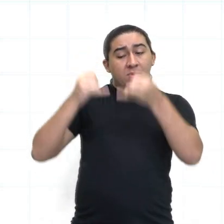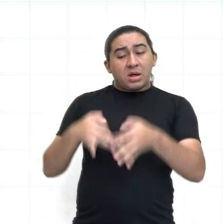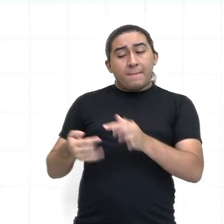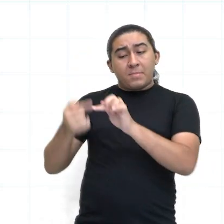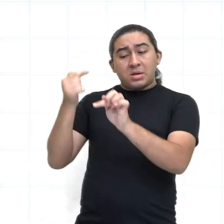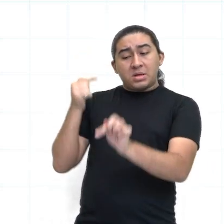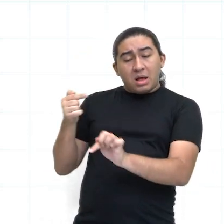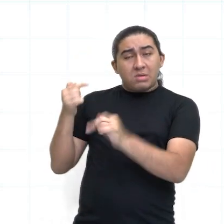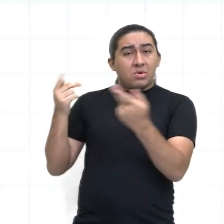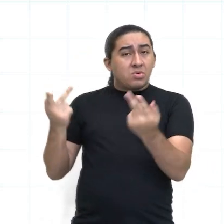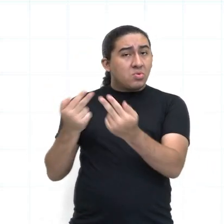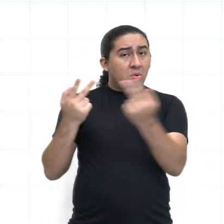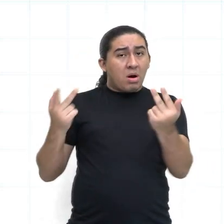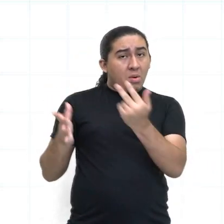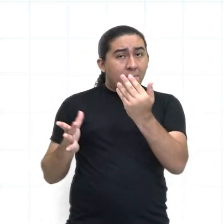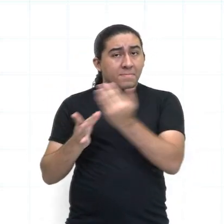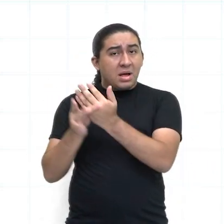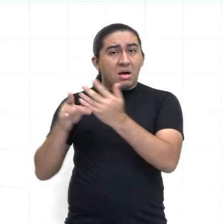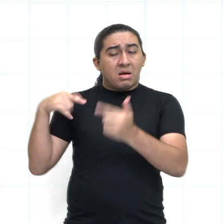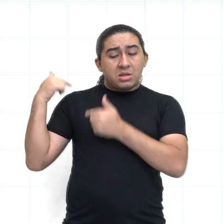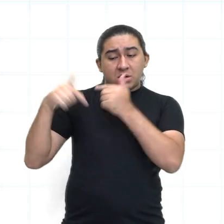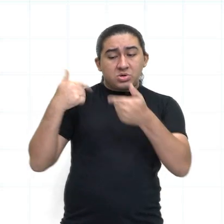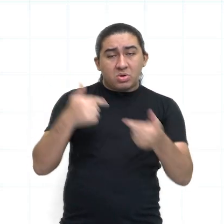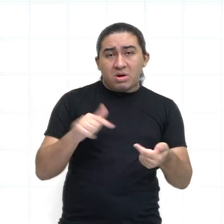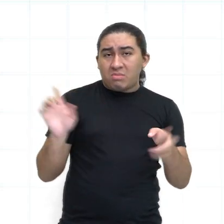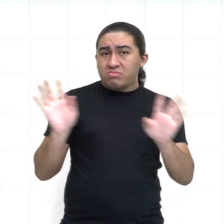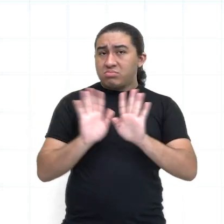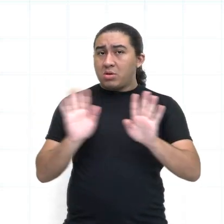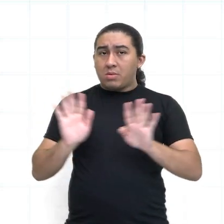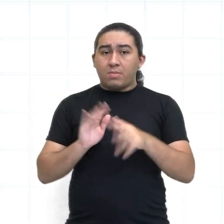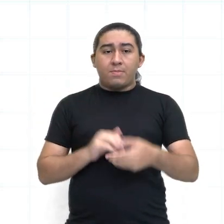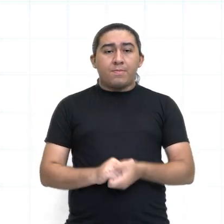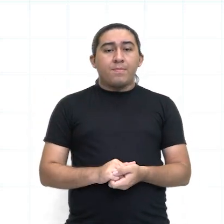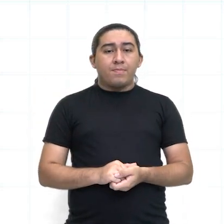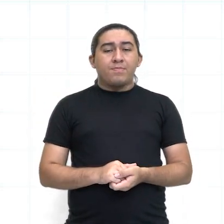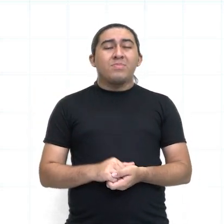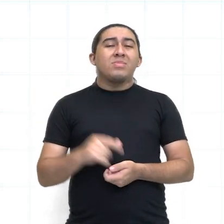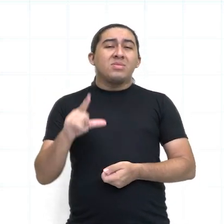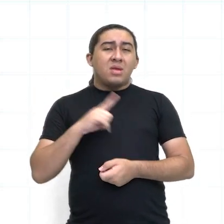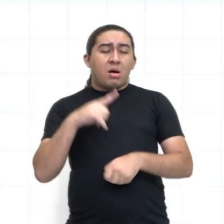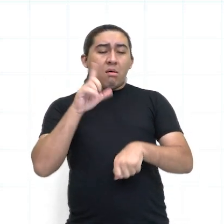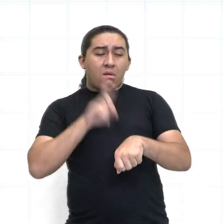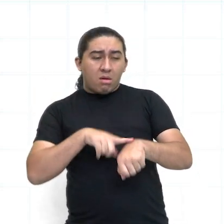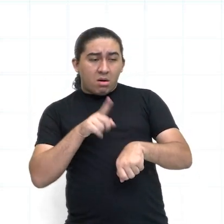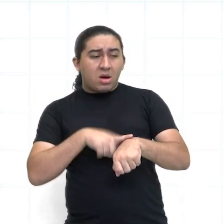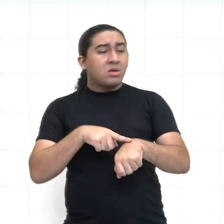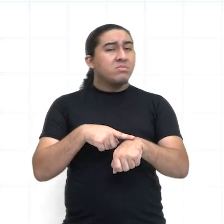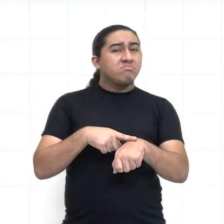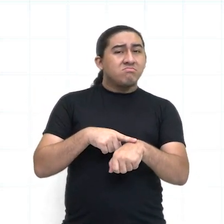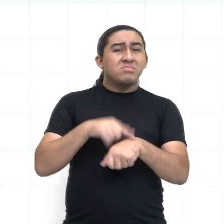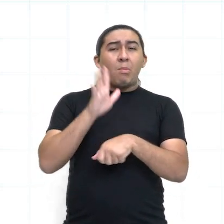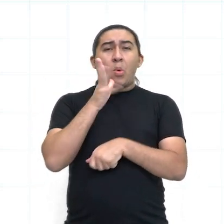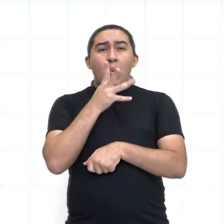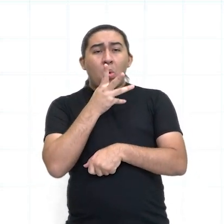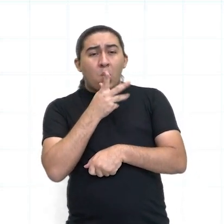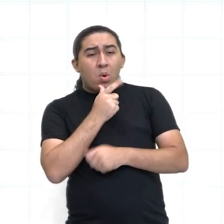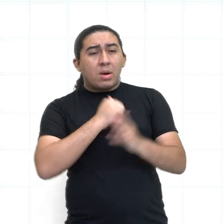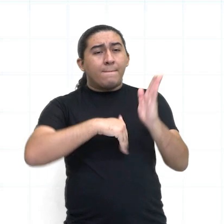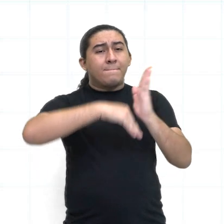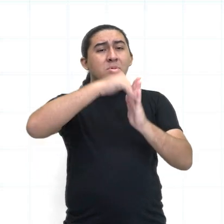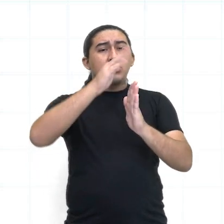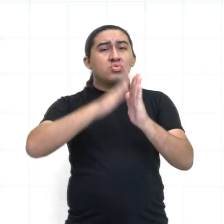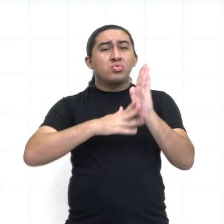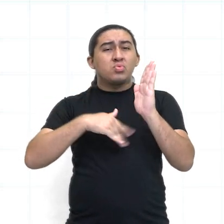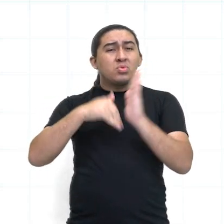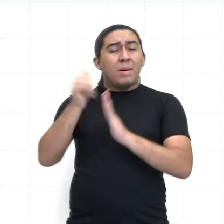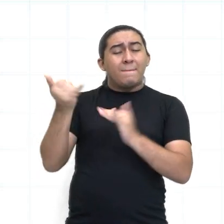realidade como os artistas tradicionalistas, ou seja, ficavam horas e horas ali pintando o mais parecido